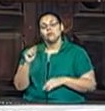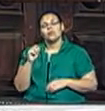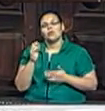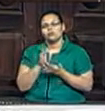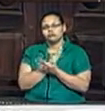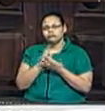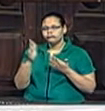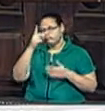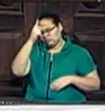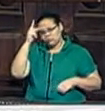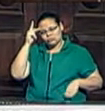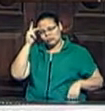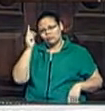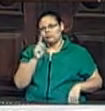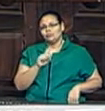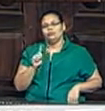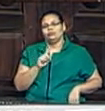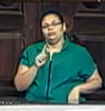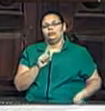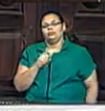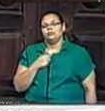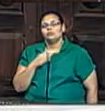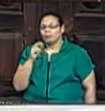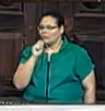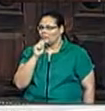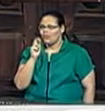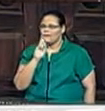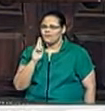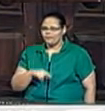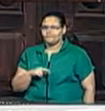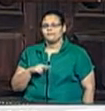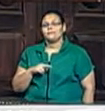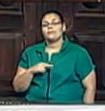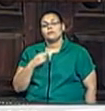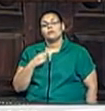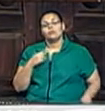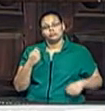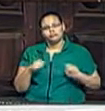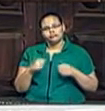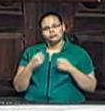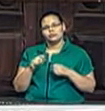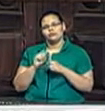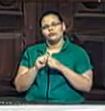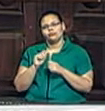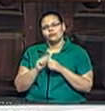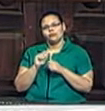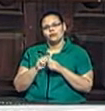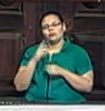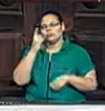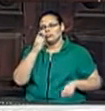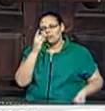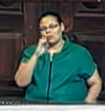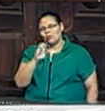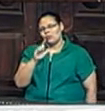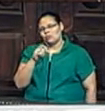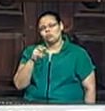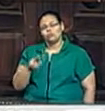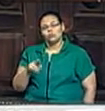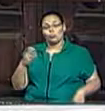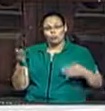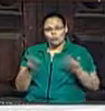certas pessoas, não sem motivo e não sem razão. Acho que essa reflexão tem que ser feita, deputado Eliomar Coelho, porque nós temos